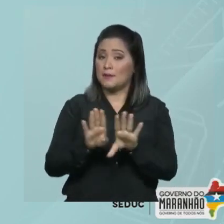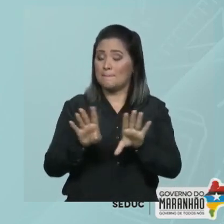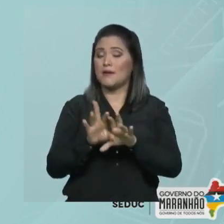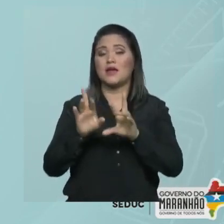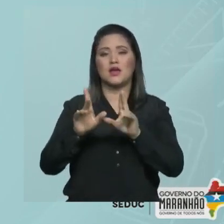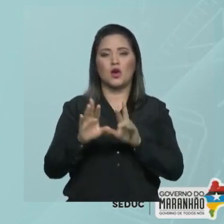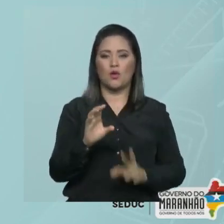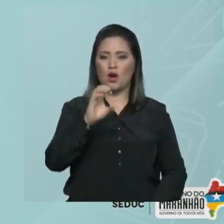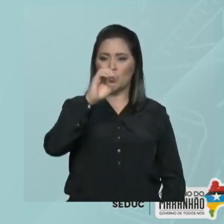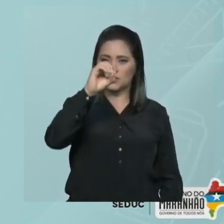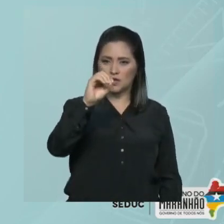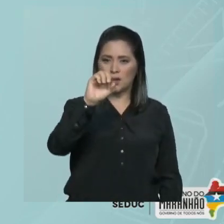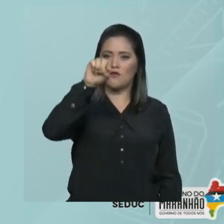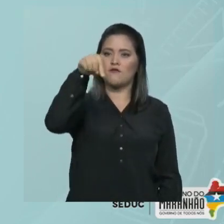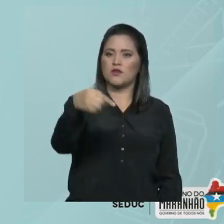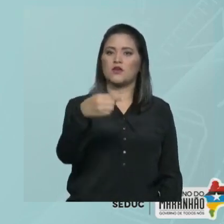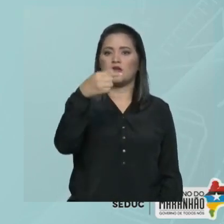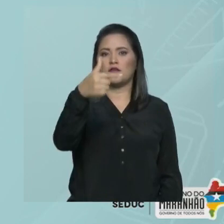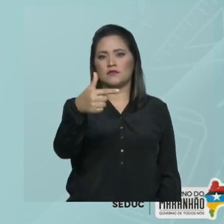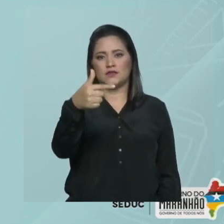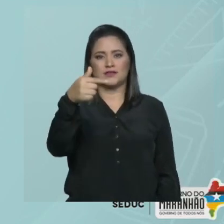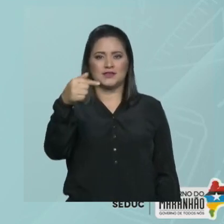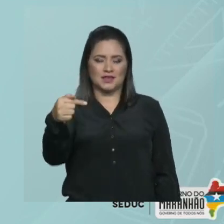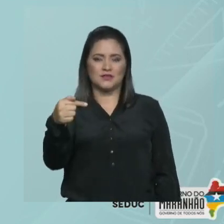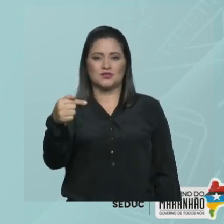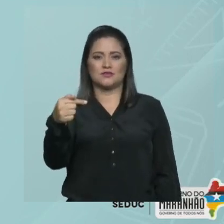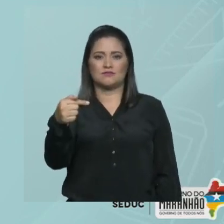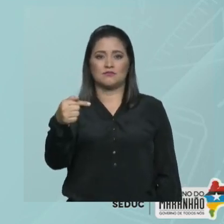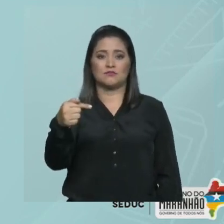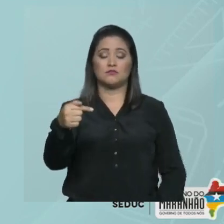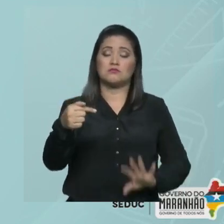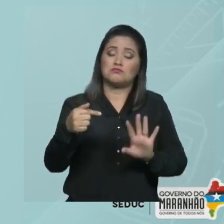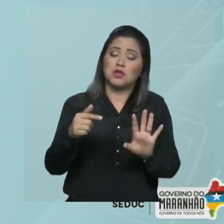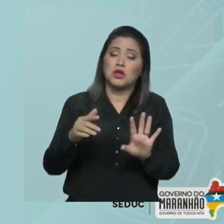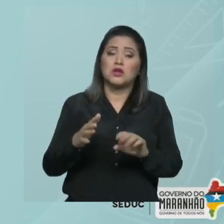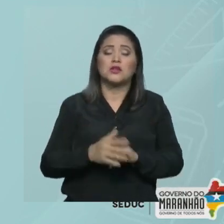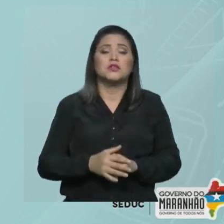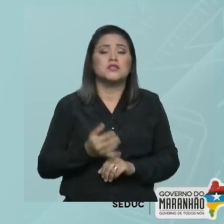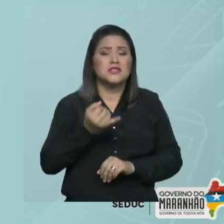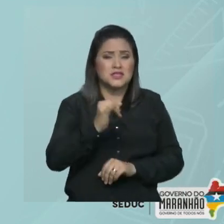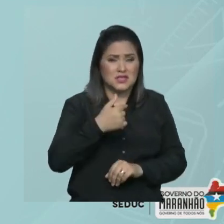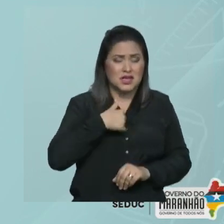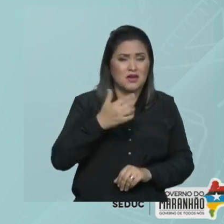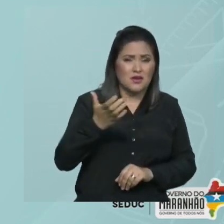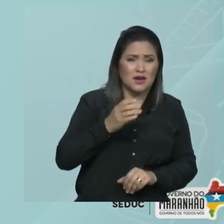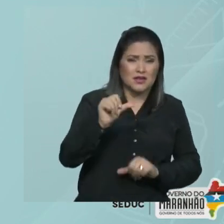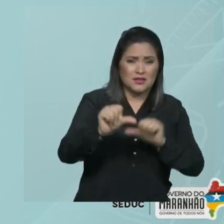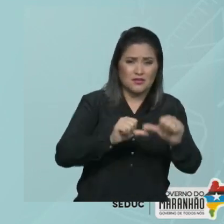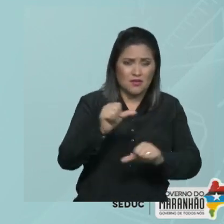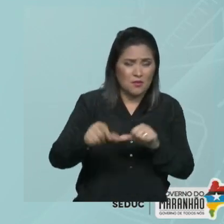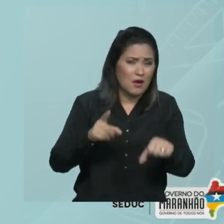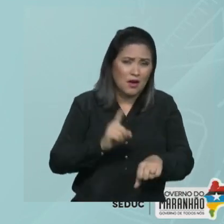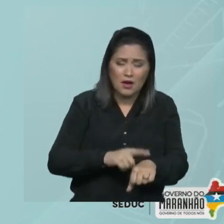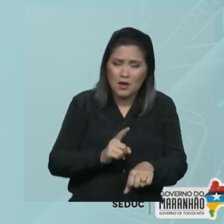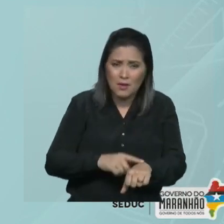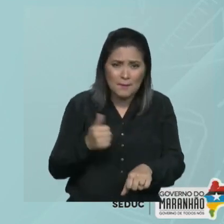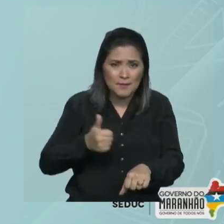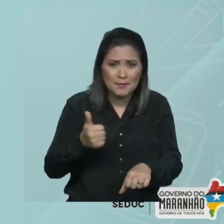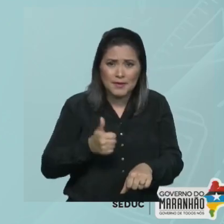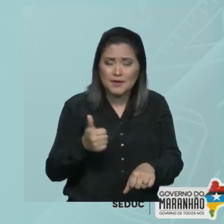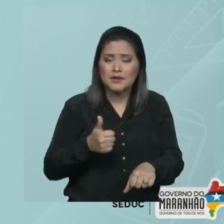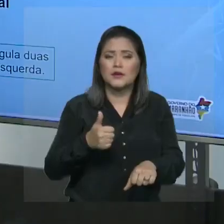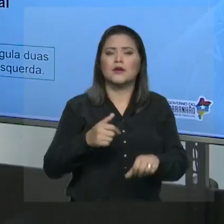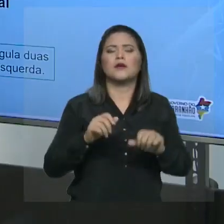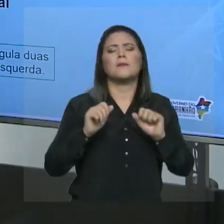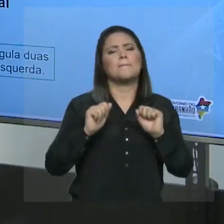por 100, basta pegar a vírgula e deslocar duas casas para a esquerda, que também vai dar certo. Tiago, eu posso fazer o contrário? Eu